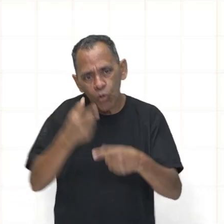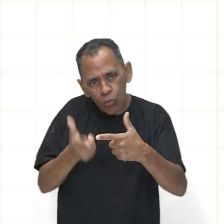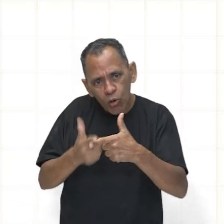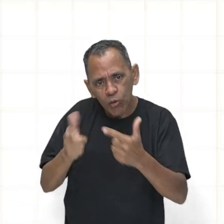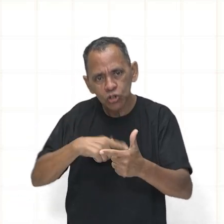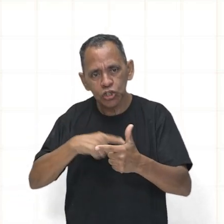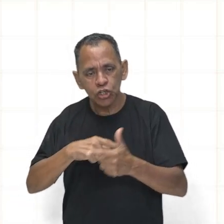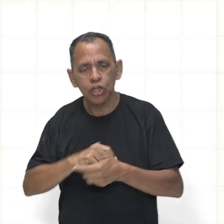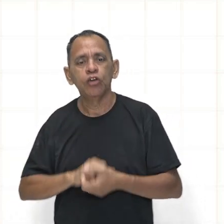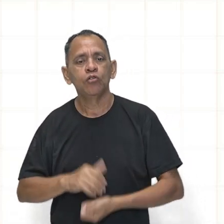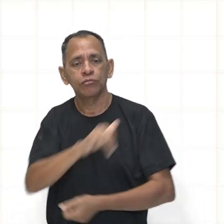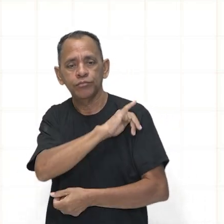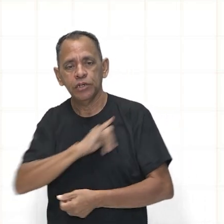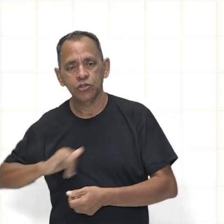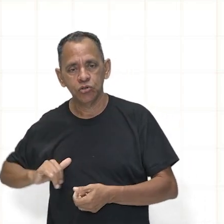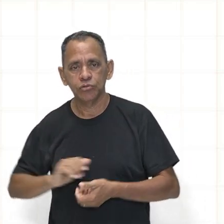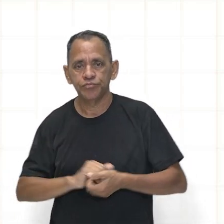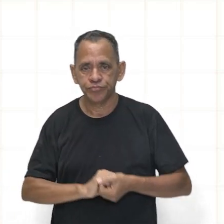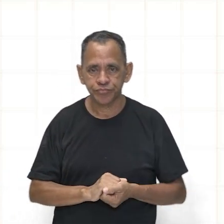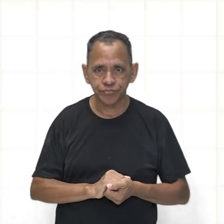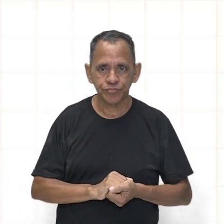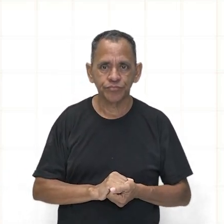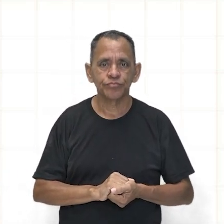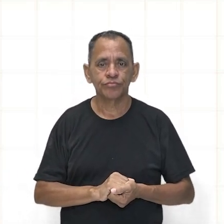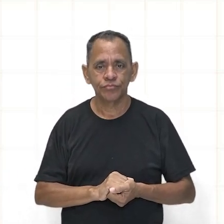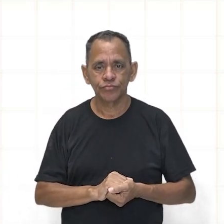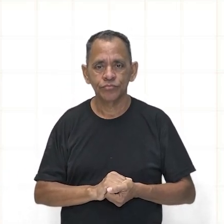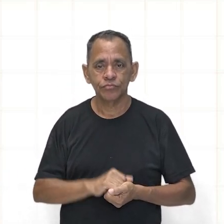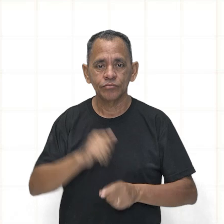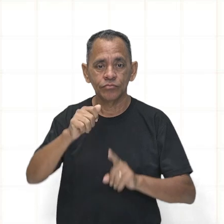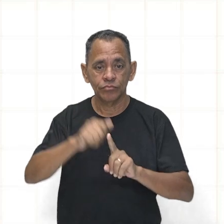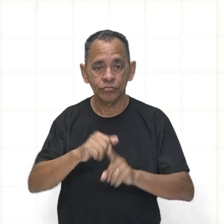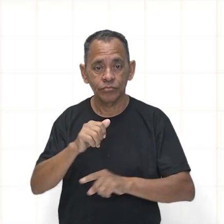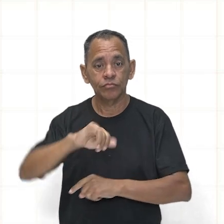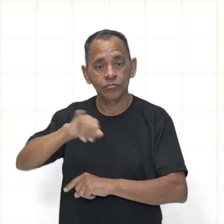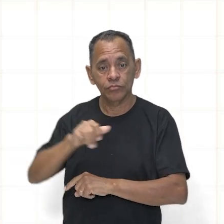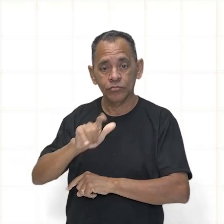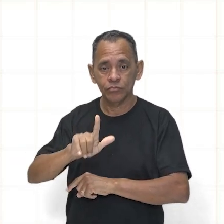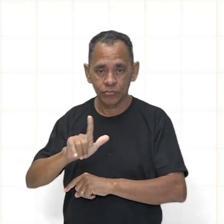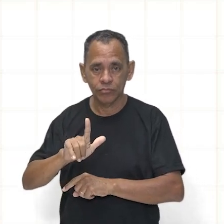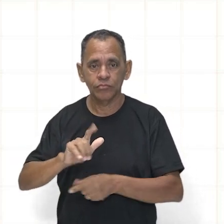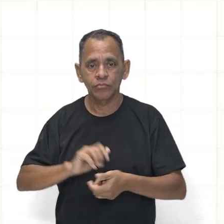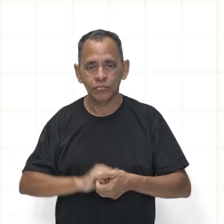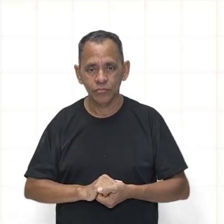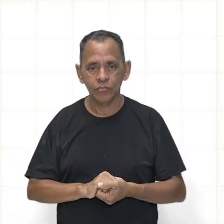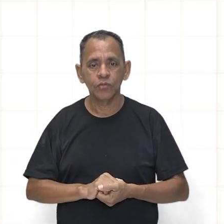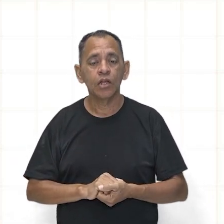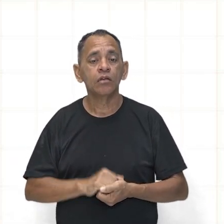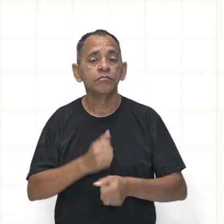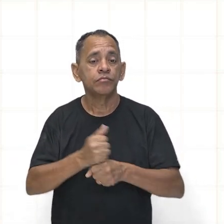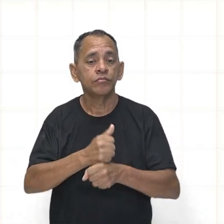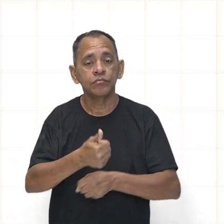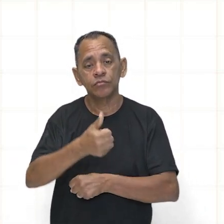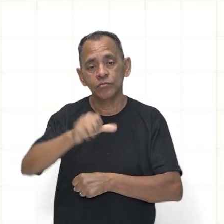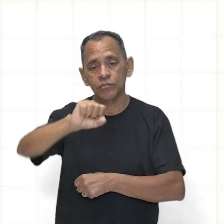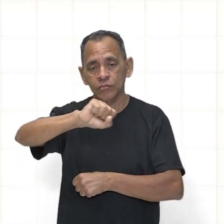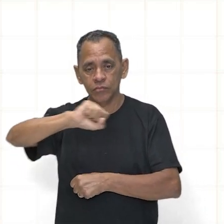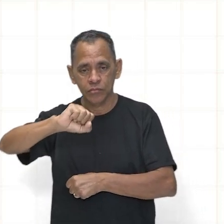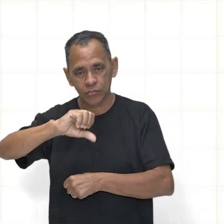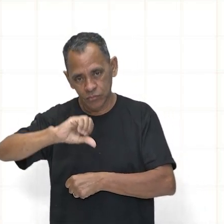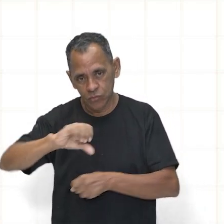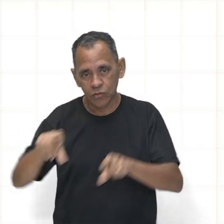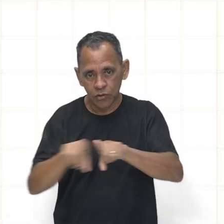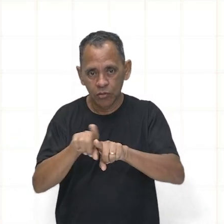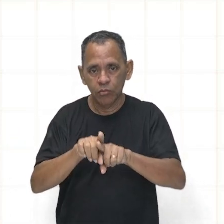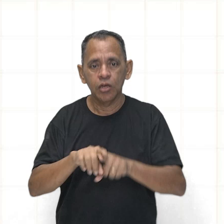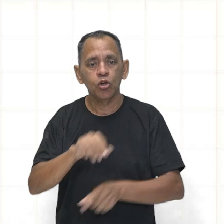julho de 1889. Houve um evento no Brasil e neste evento o imperador